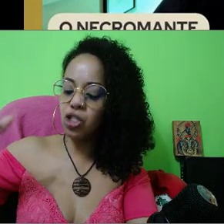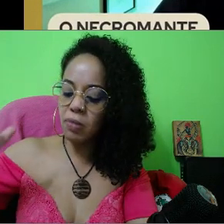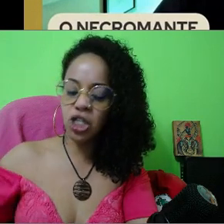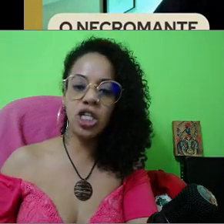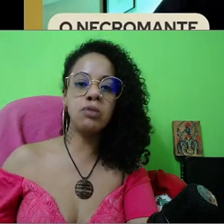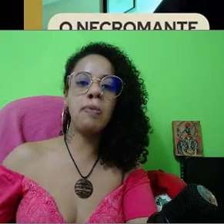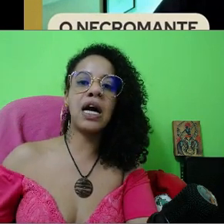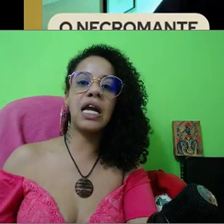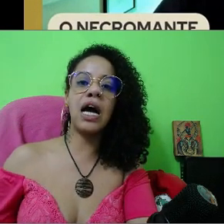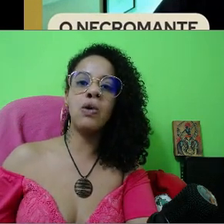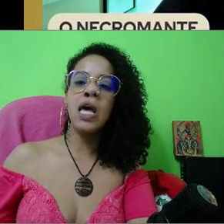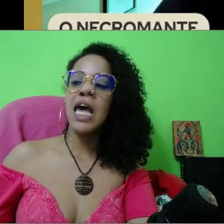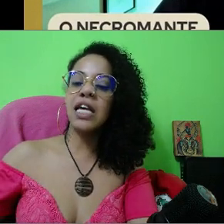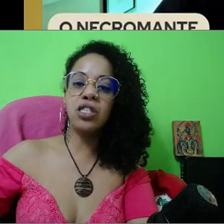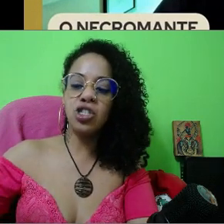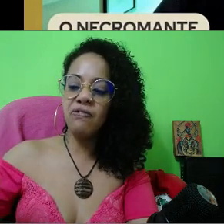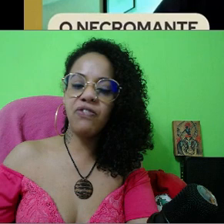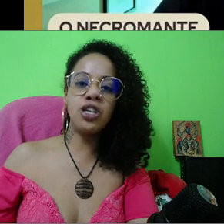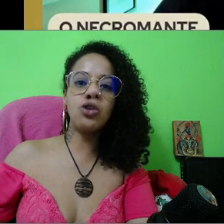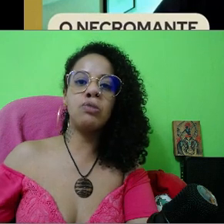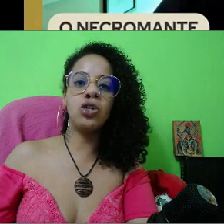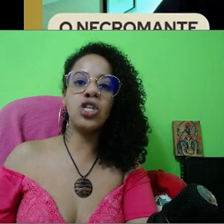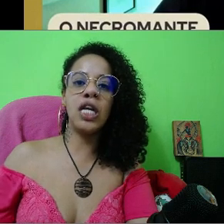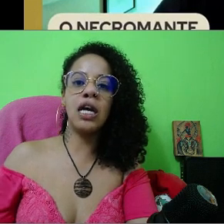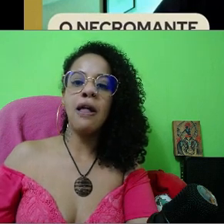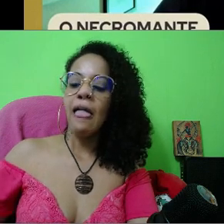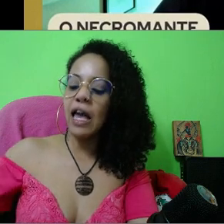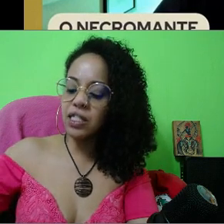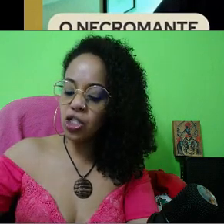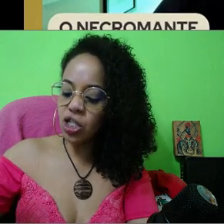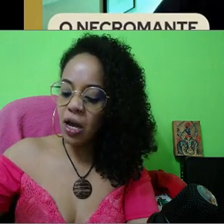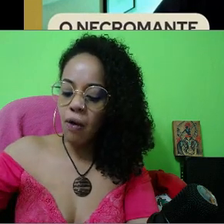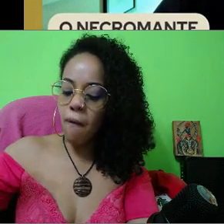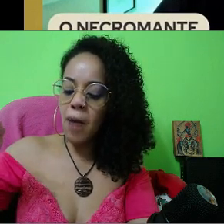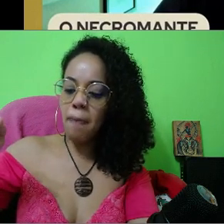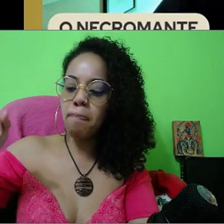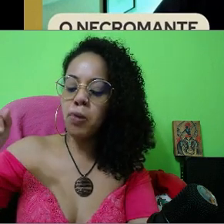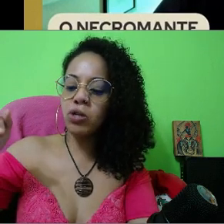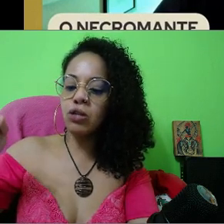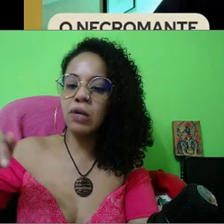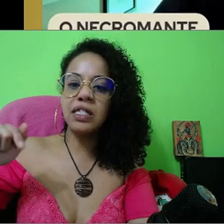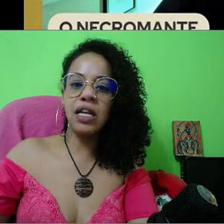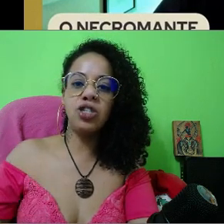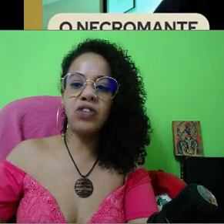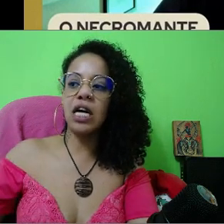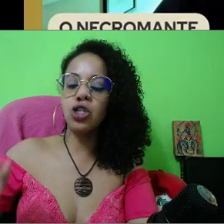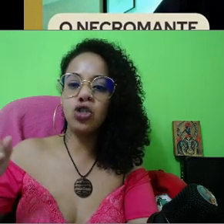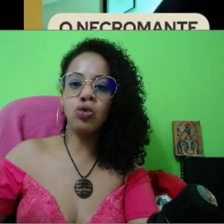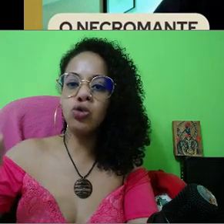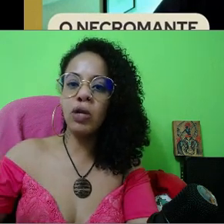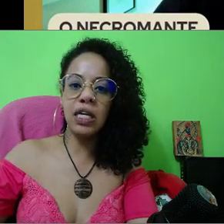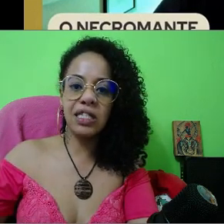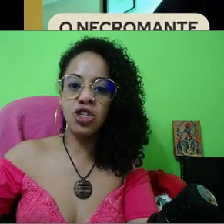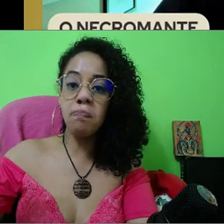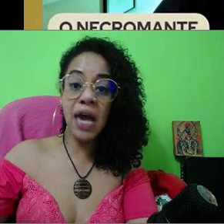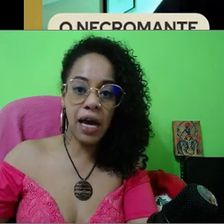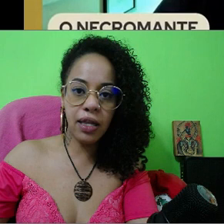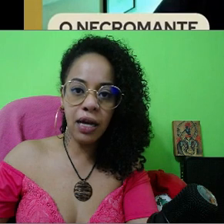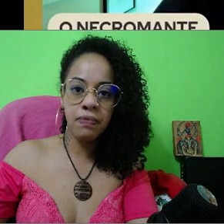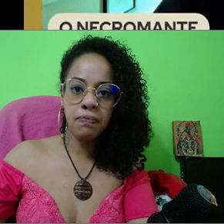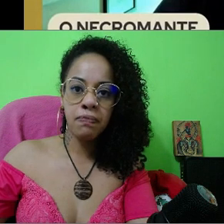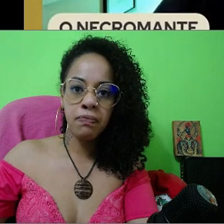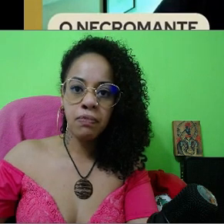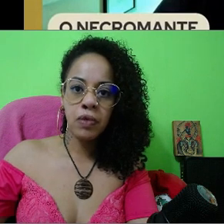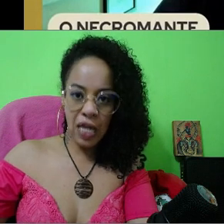Porque existe machismo para existe flerte com misoginia existe uma de uma seletividade sulista